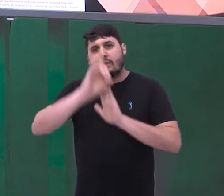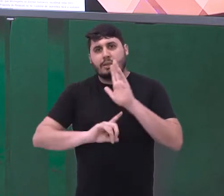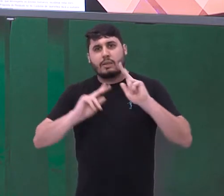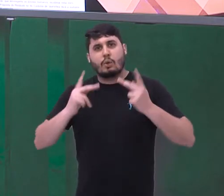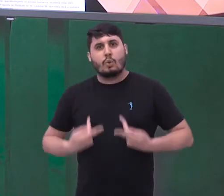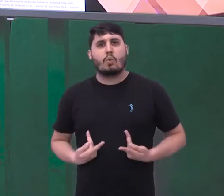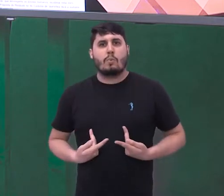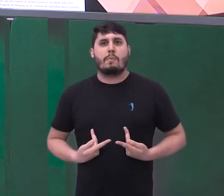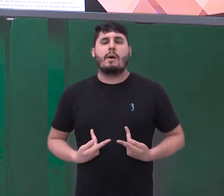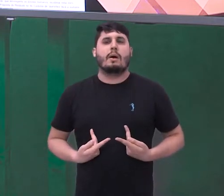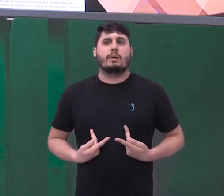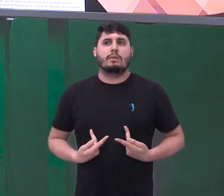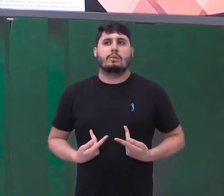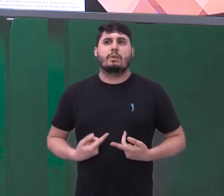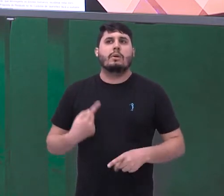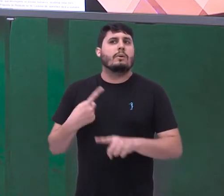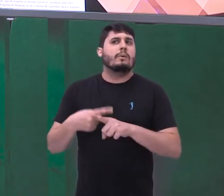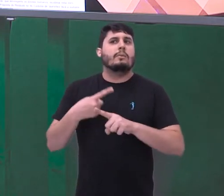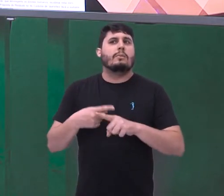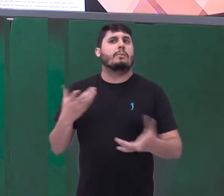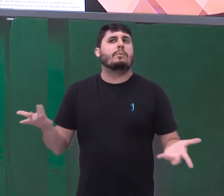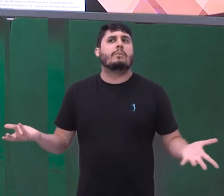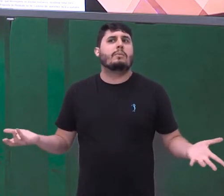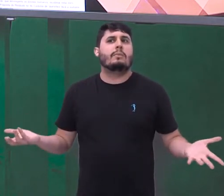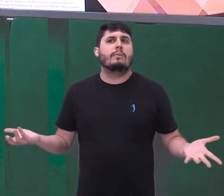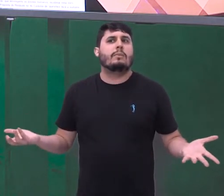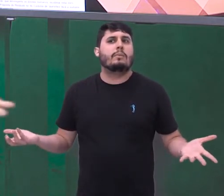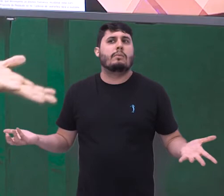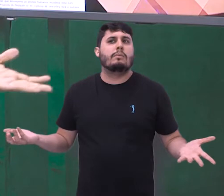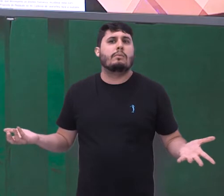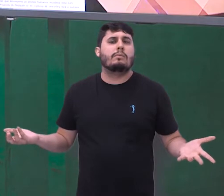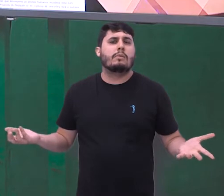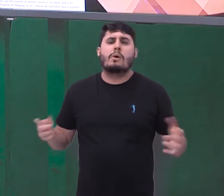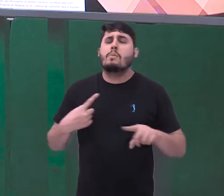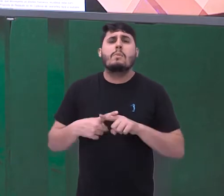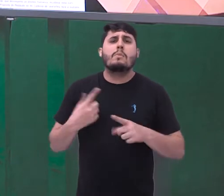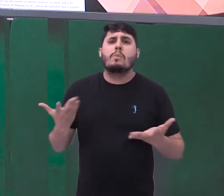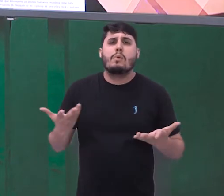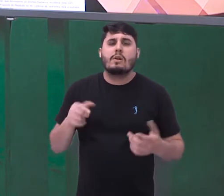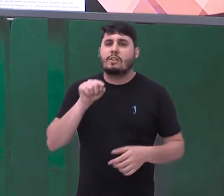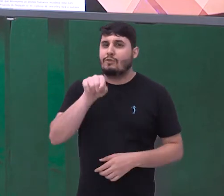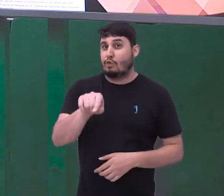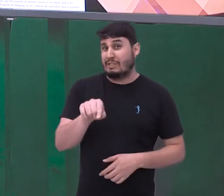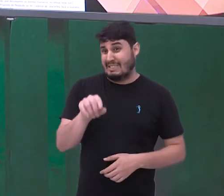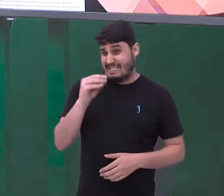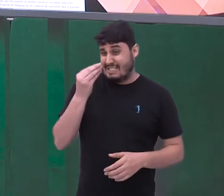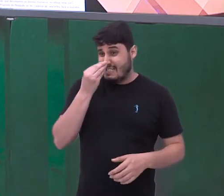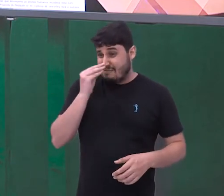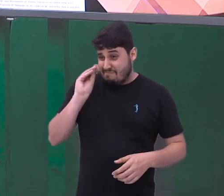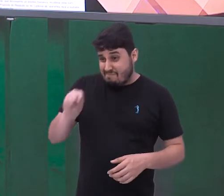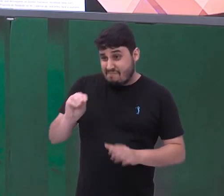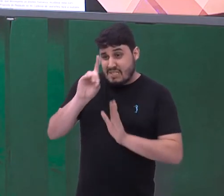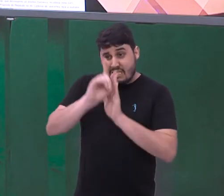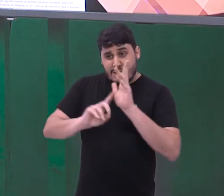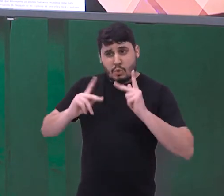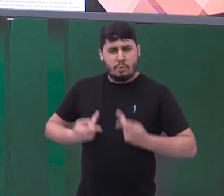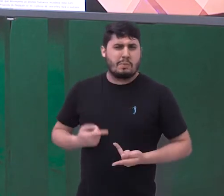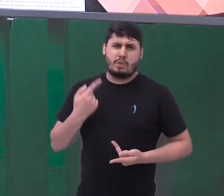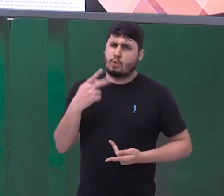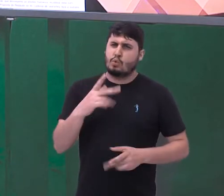de quinta qualidade desrespeitá-lo. E esse argumento, para você, é jogar a sua nota lá para baixo.